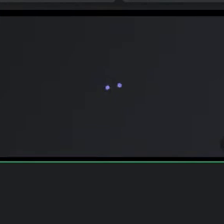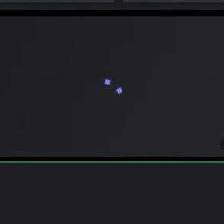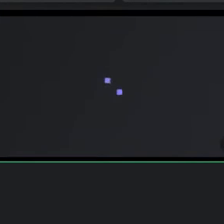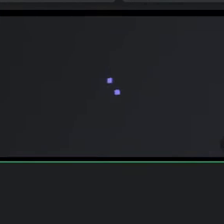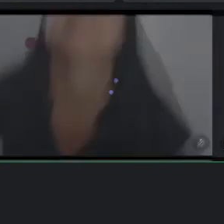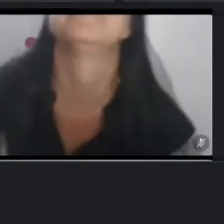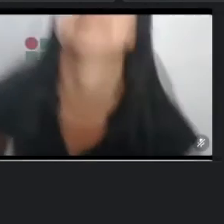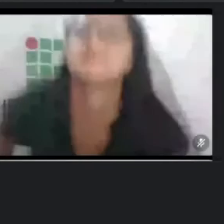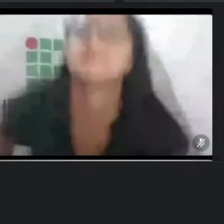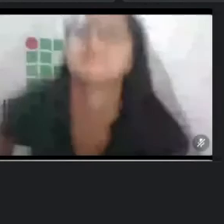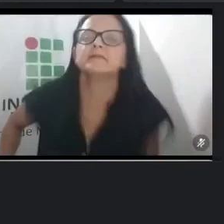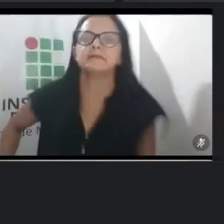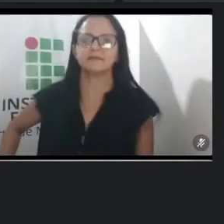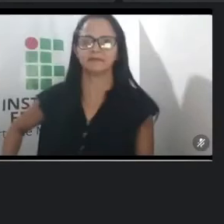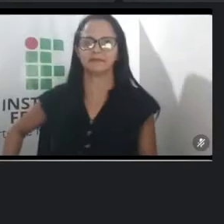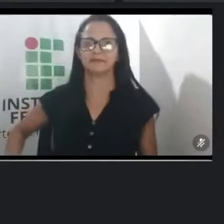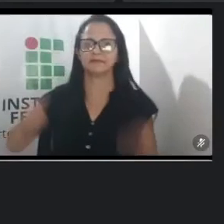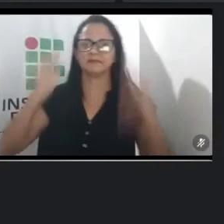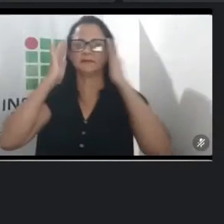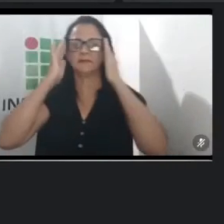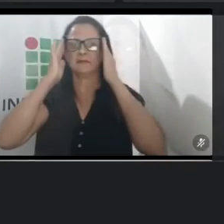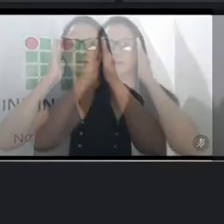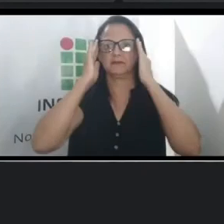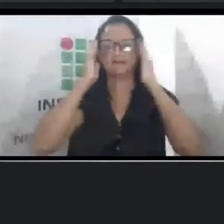tensão envolvida.